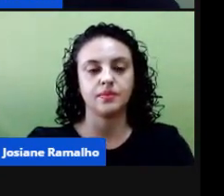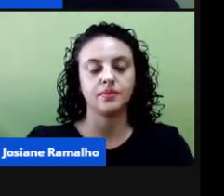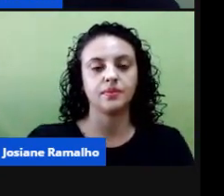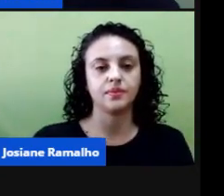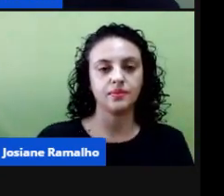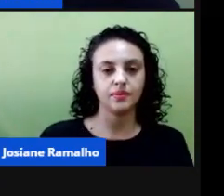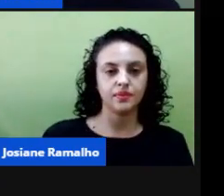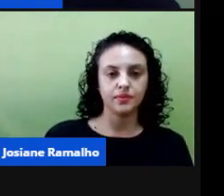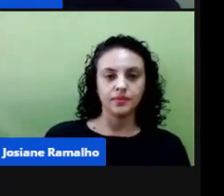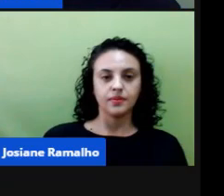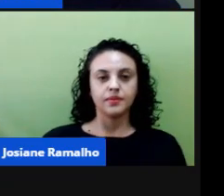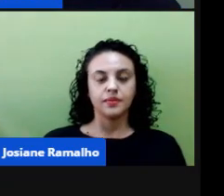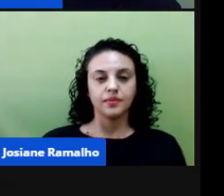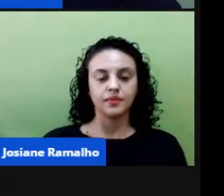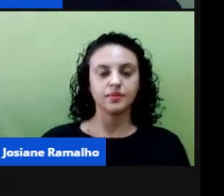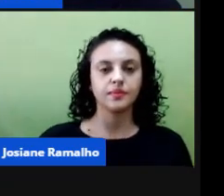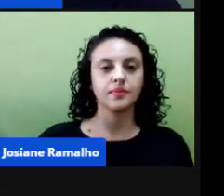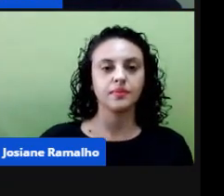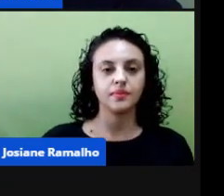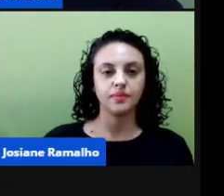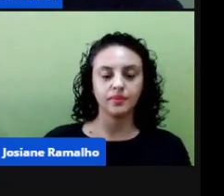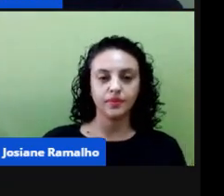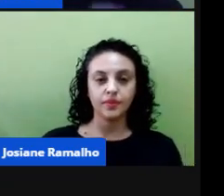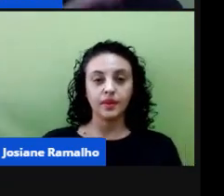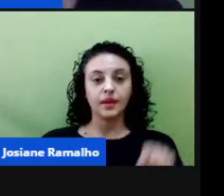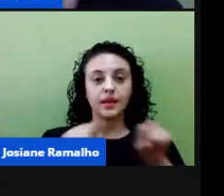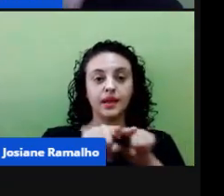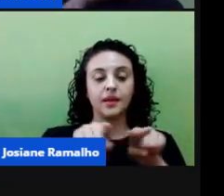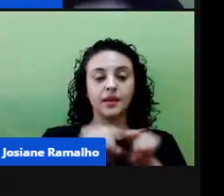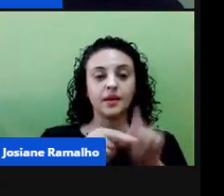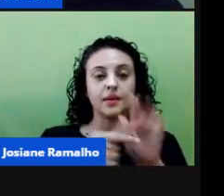Então, ele fala da.